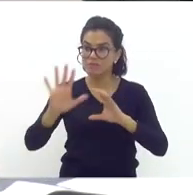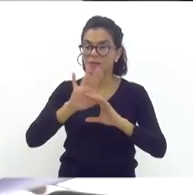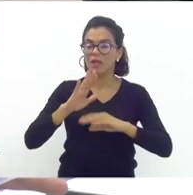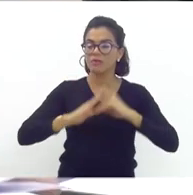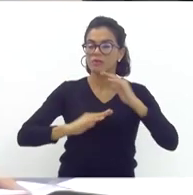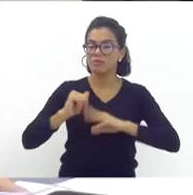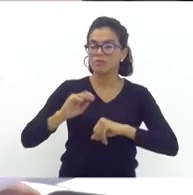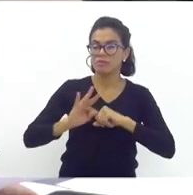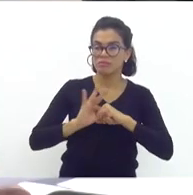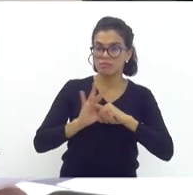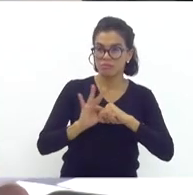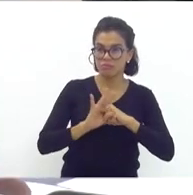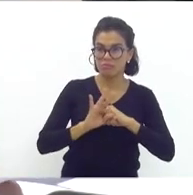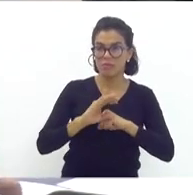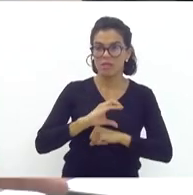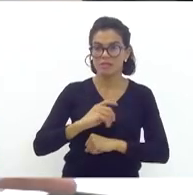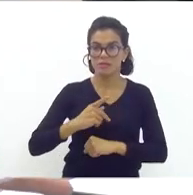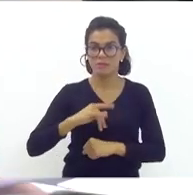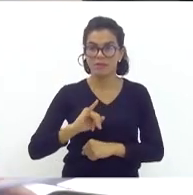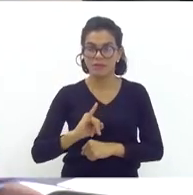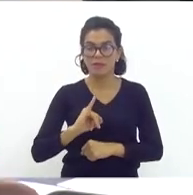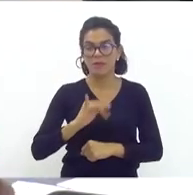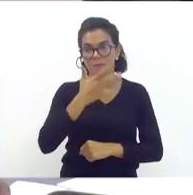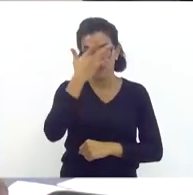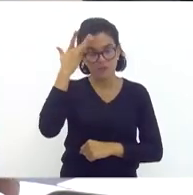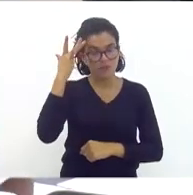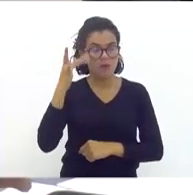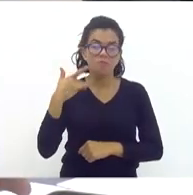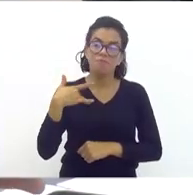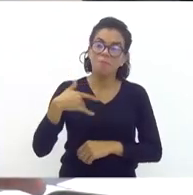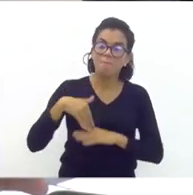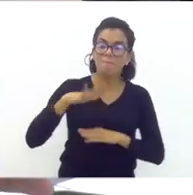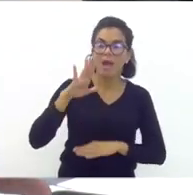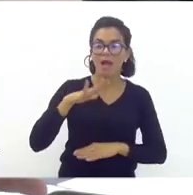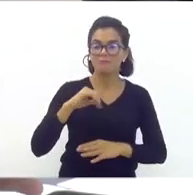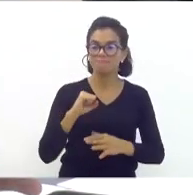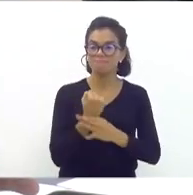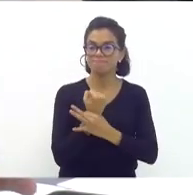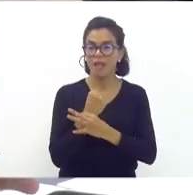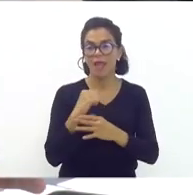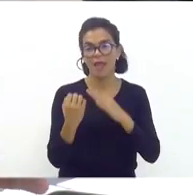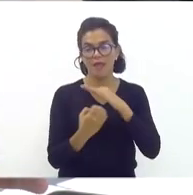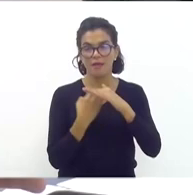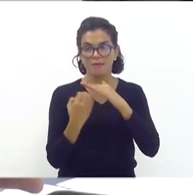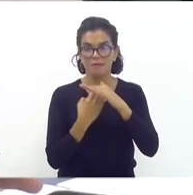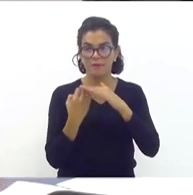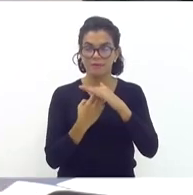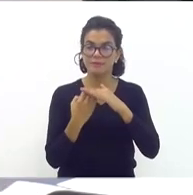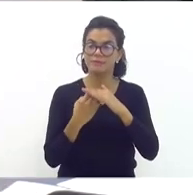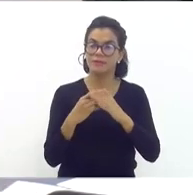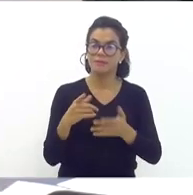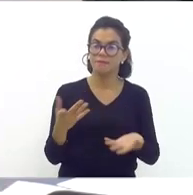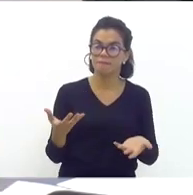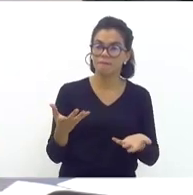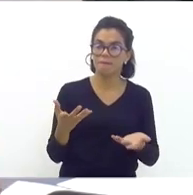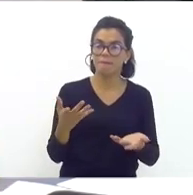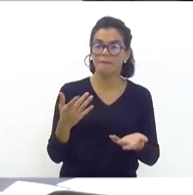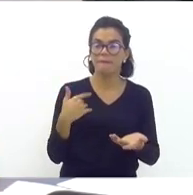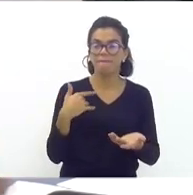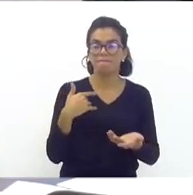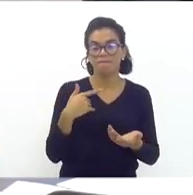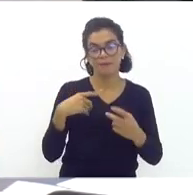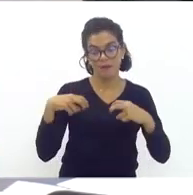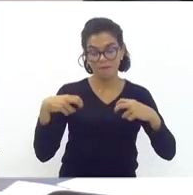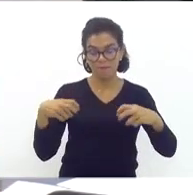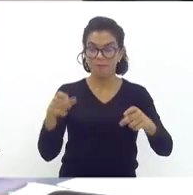embasamento para tomada de decisão dessa CPI que ninguém mais apropriado que a agência que possa ser ali o nosso servida